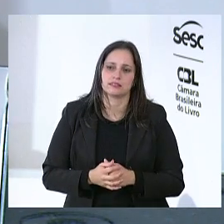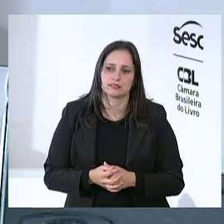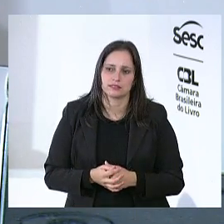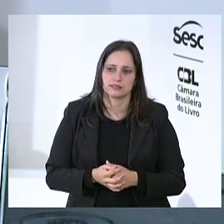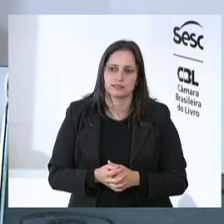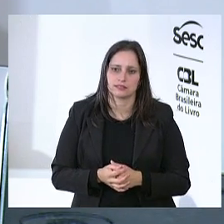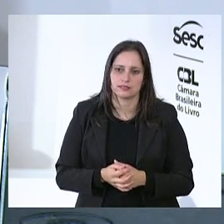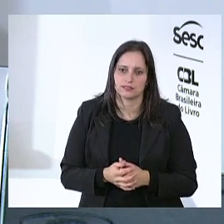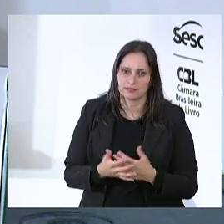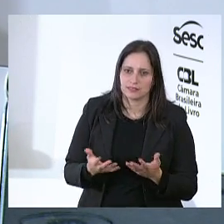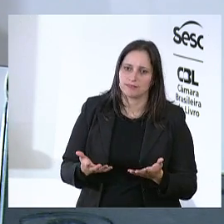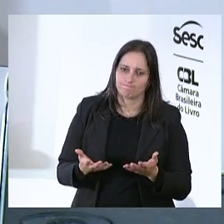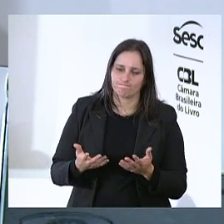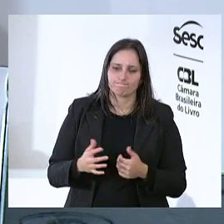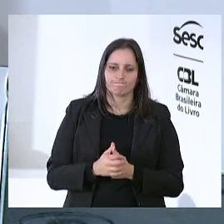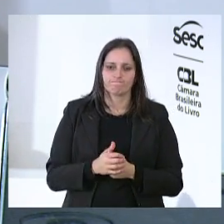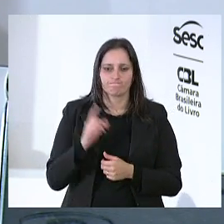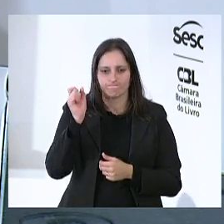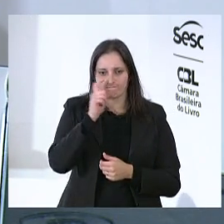Certo? Era nesse nível.